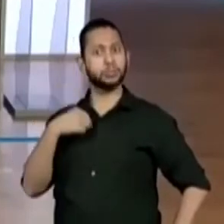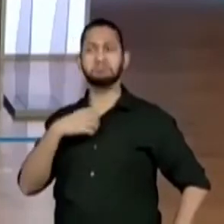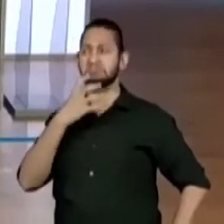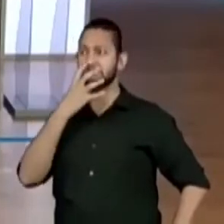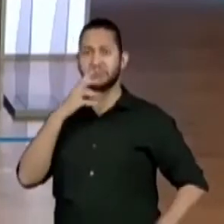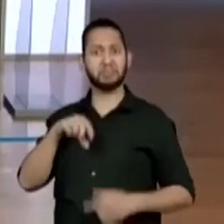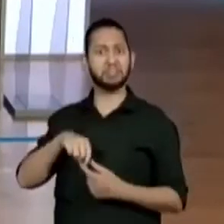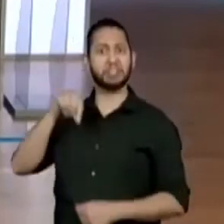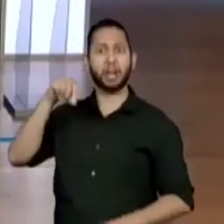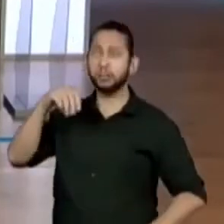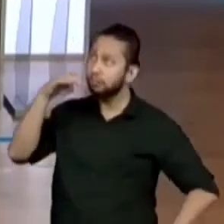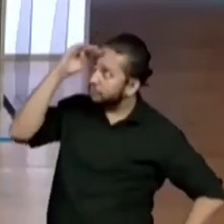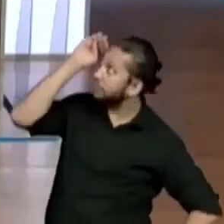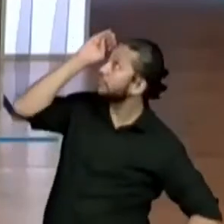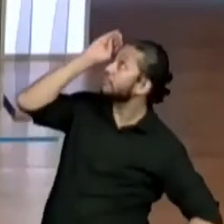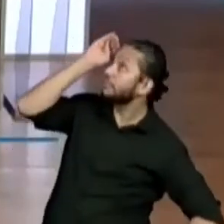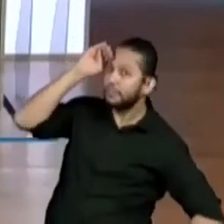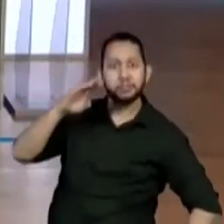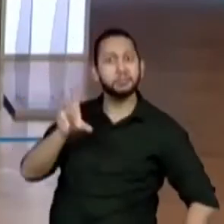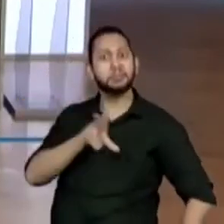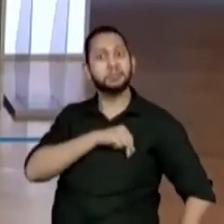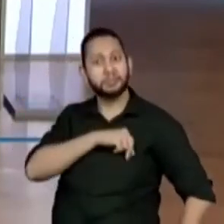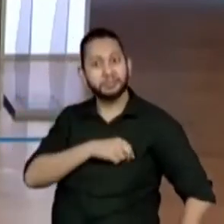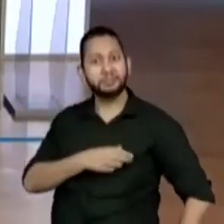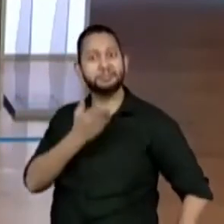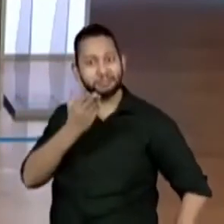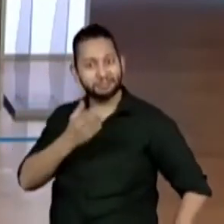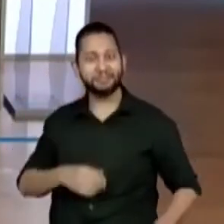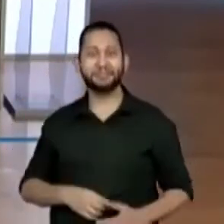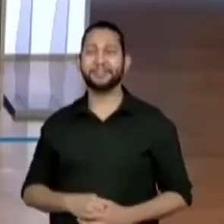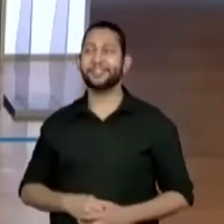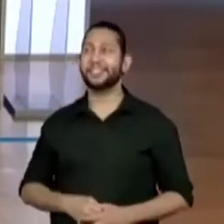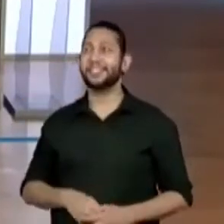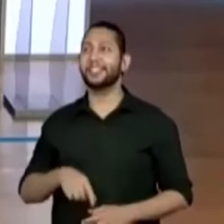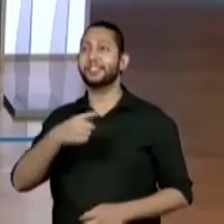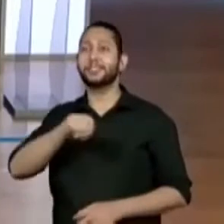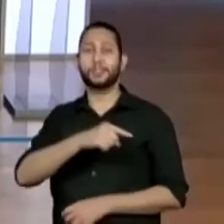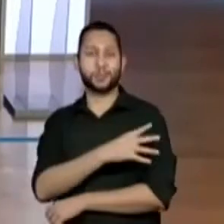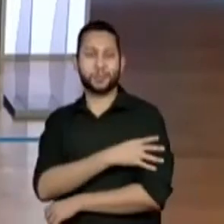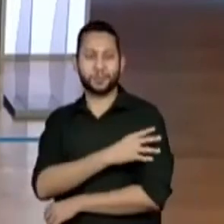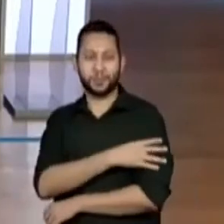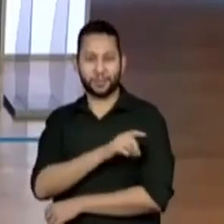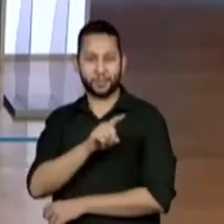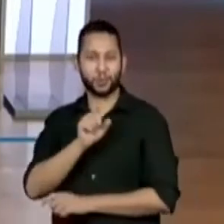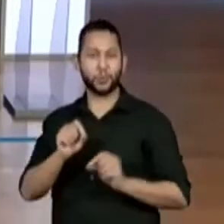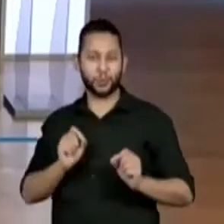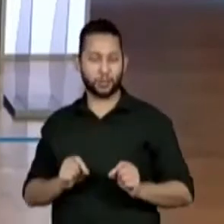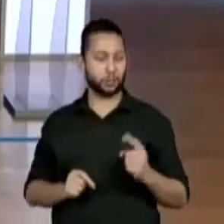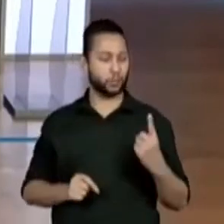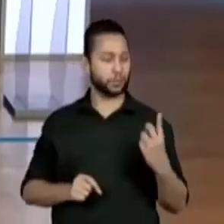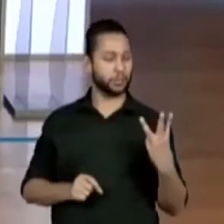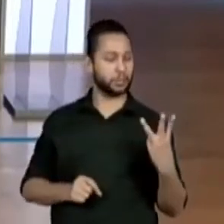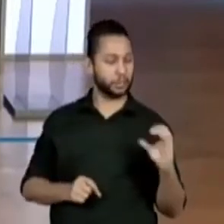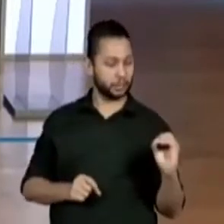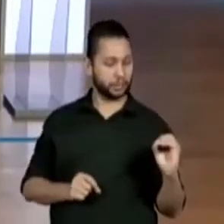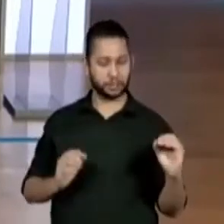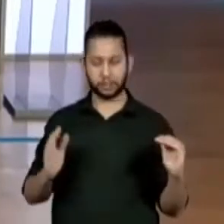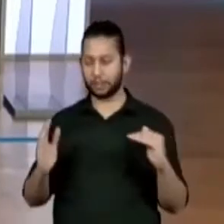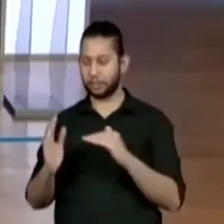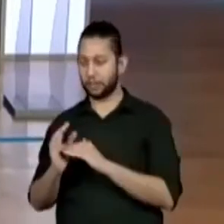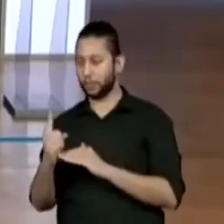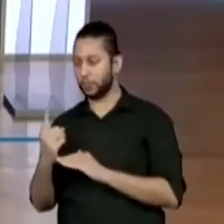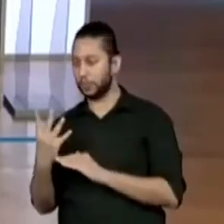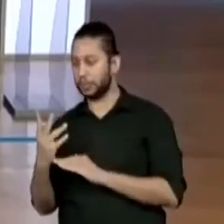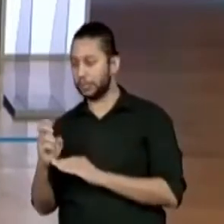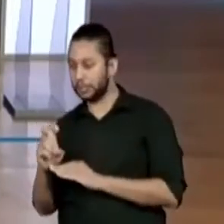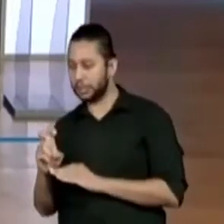Letícia? Meu Deus, hein? E aí, então tá variando da galera do quarto ano, tá variando entre 1,30 e 1,45